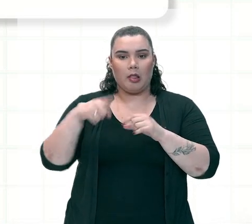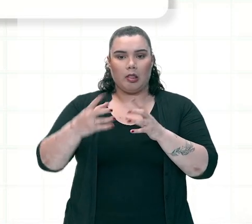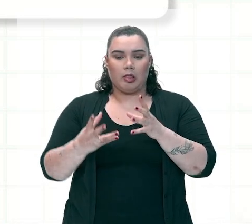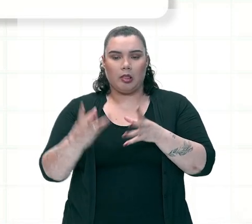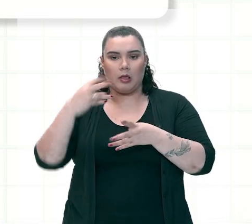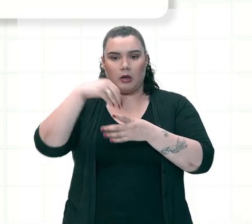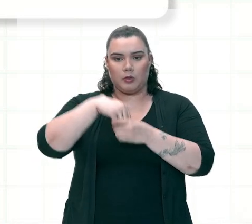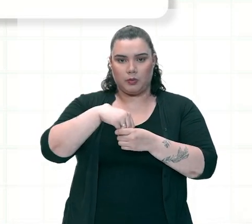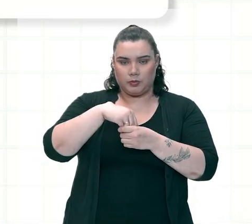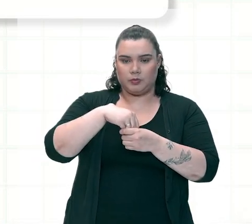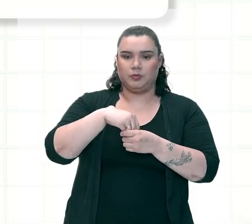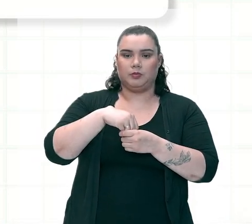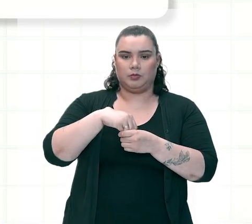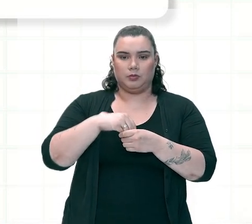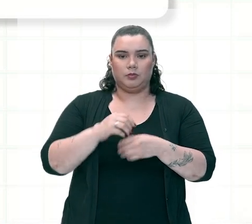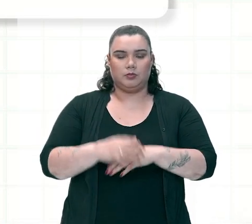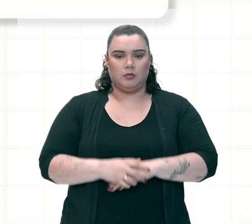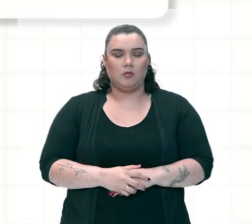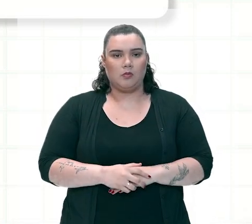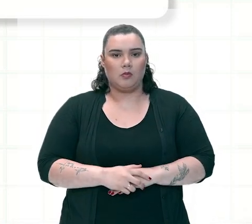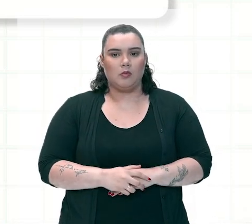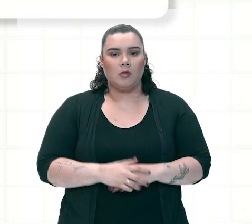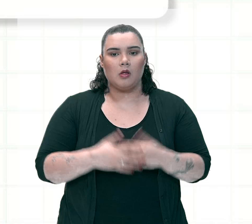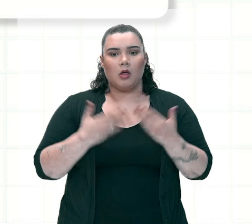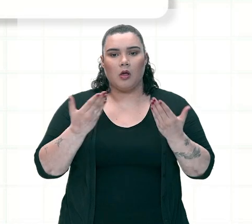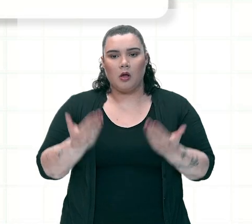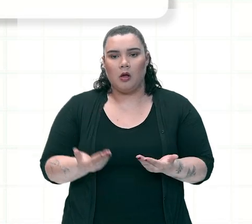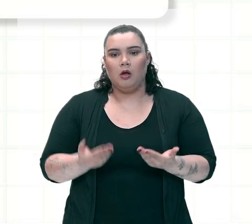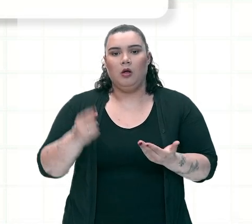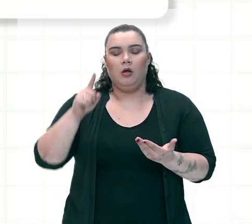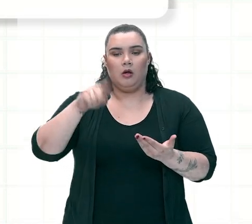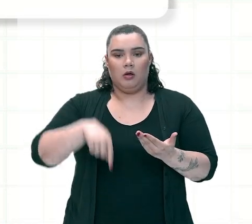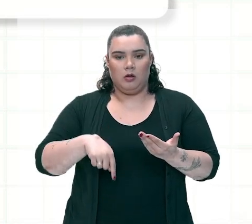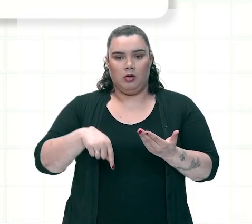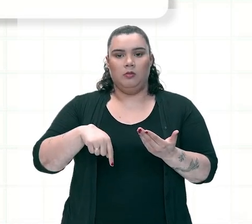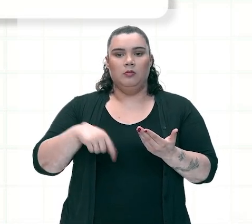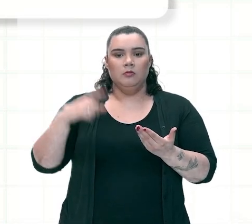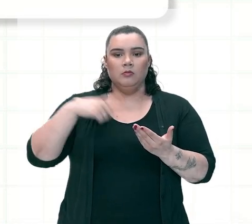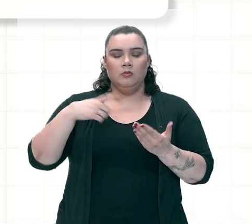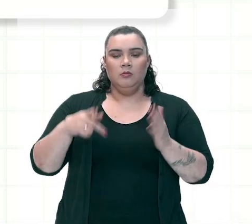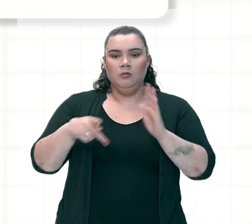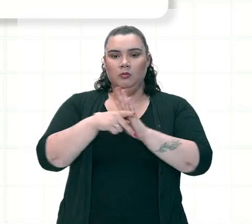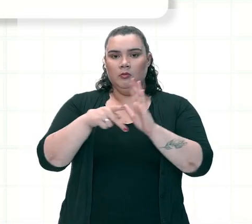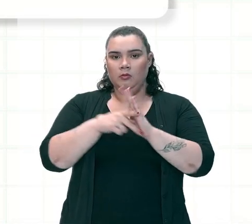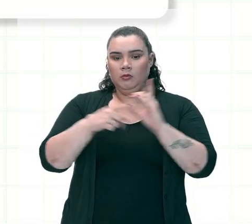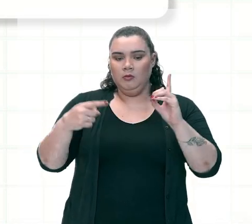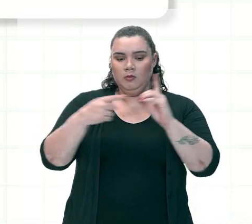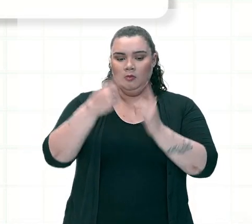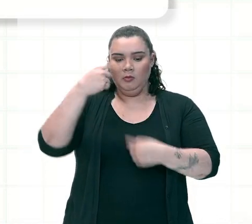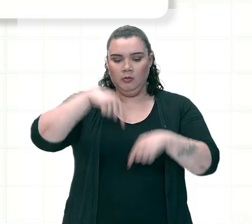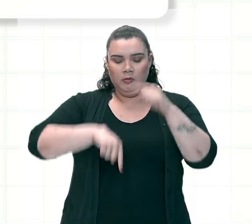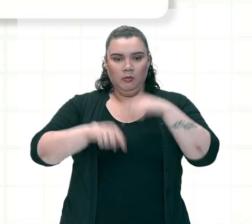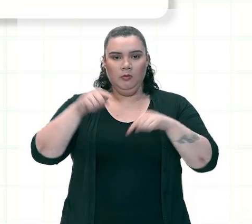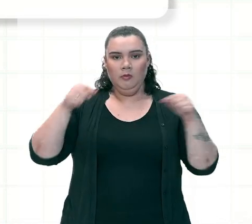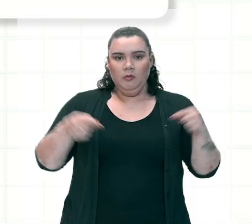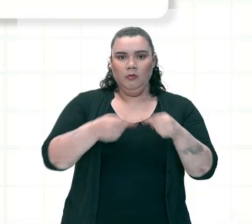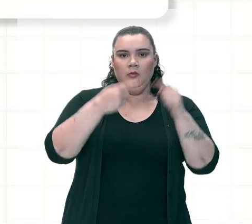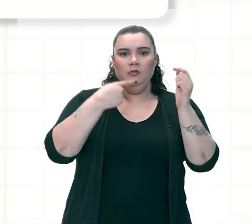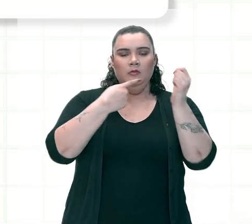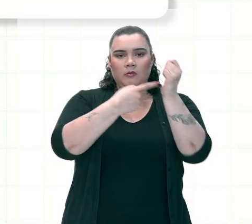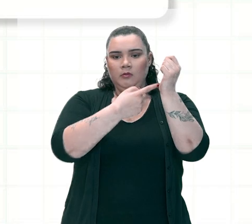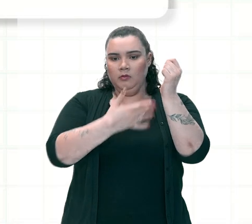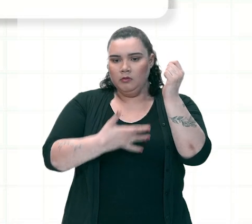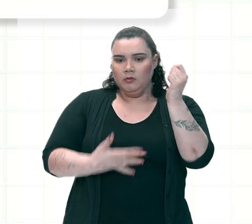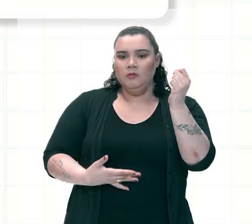ela vai ter ali a sua ação, que é justamente secretar esses hormônios na corrente sanguínea, né?